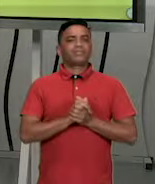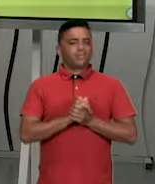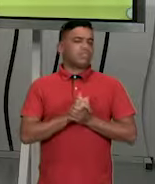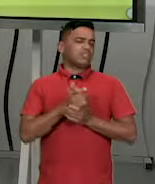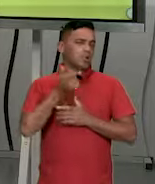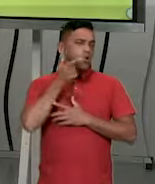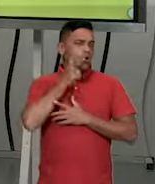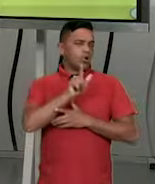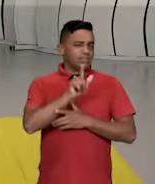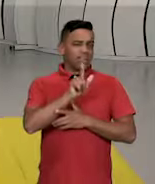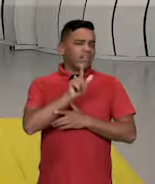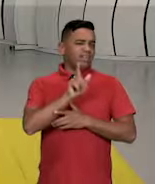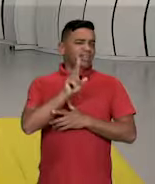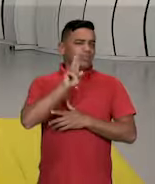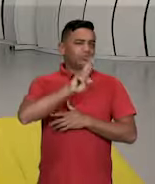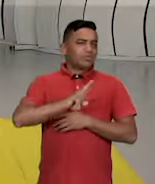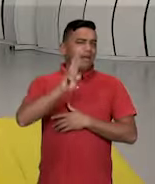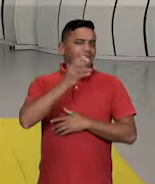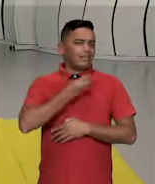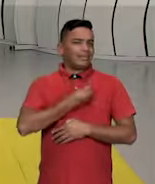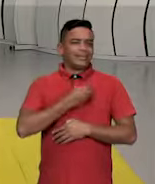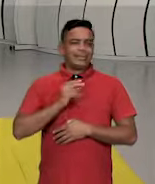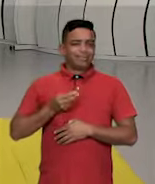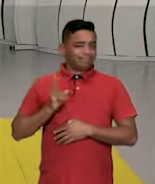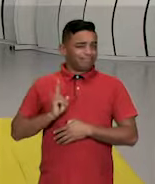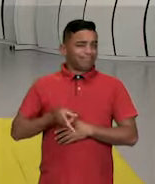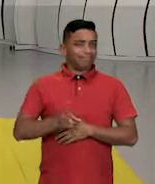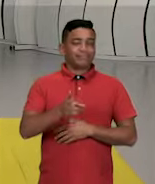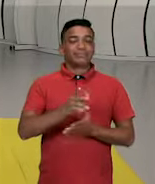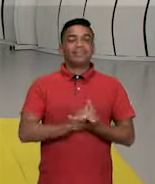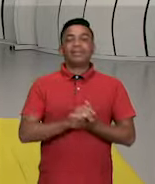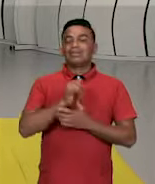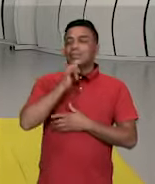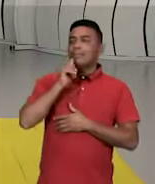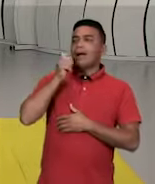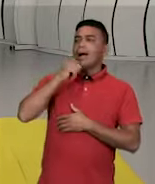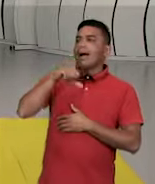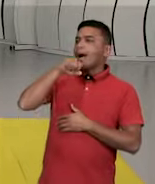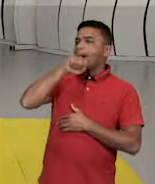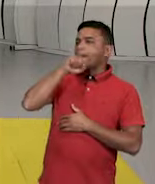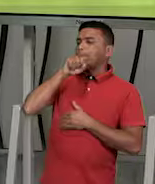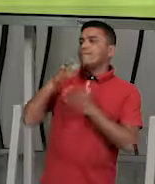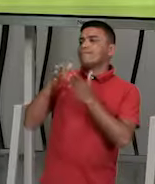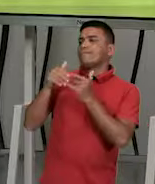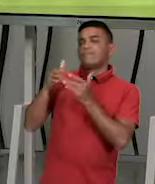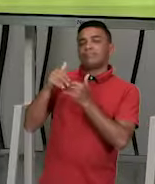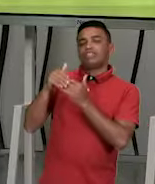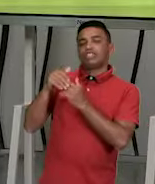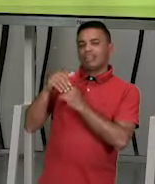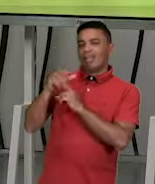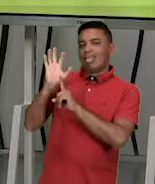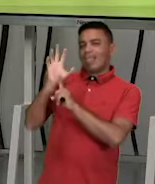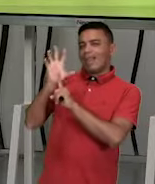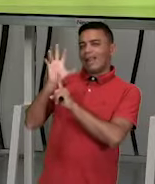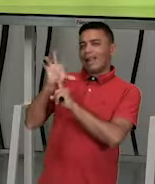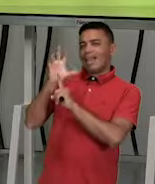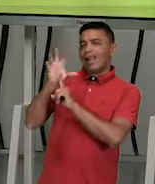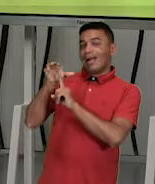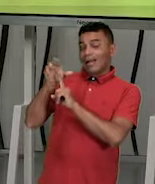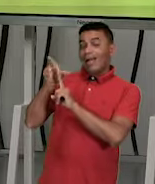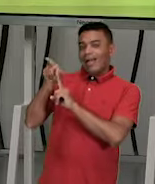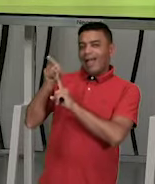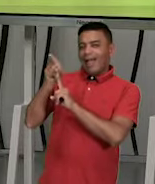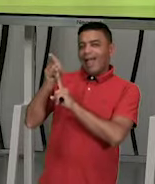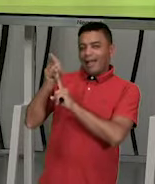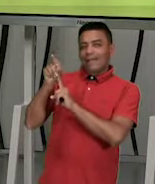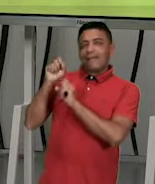comum nas nossas vidas. Por exemplo, se você quer pedir sua mãe algo, você quer convencer a sua mãe a te deixar sair